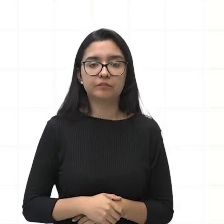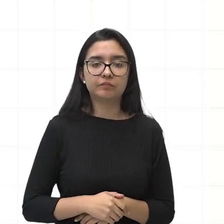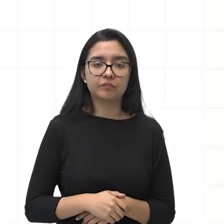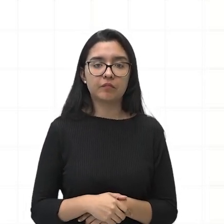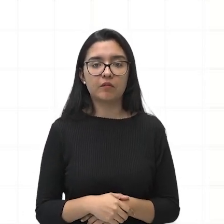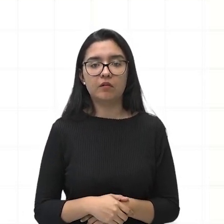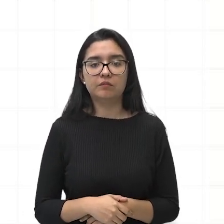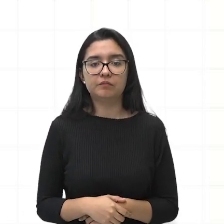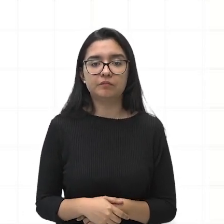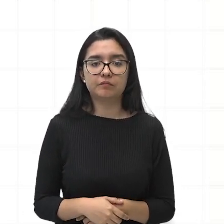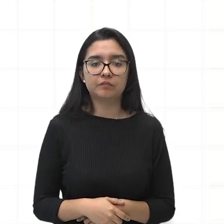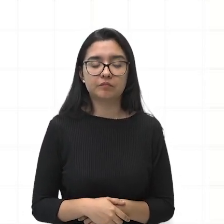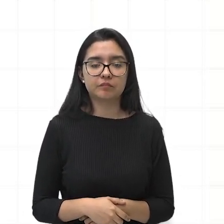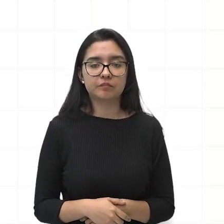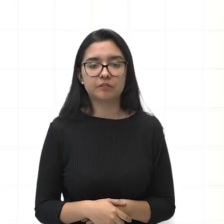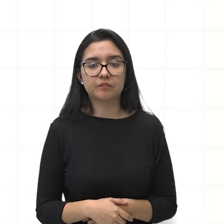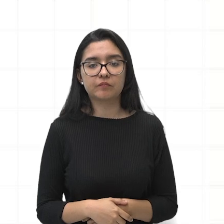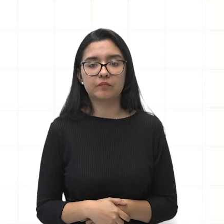Aí eu vou ter